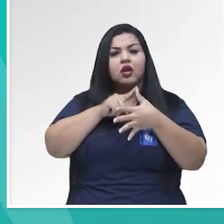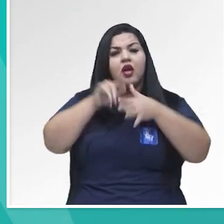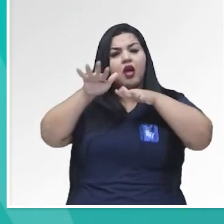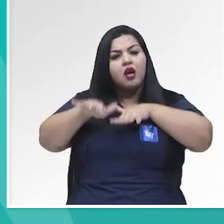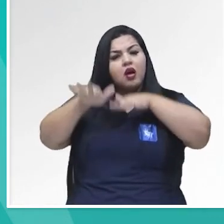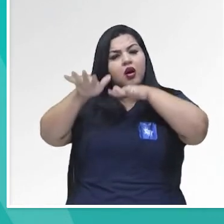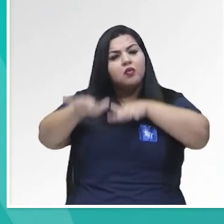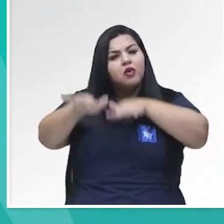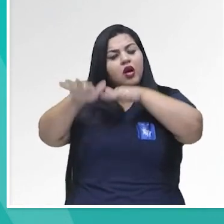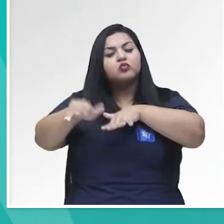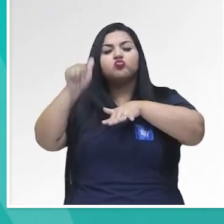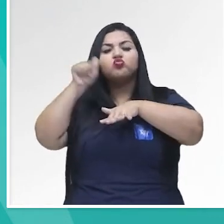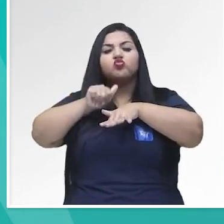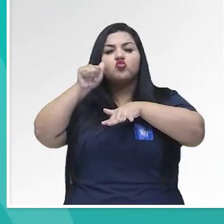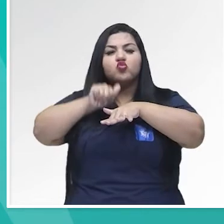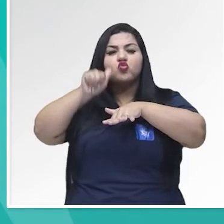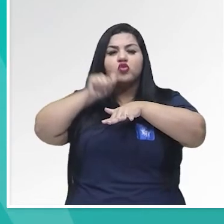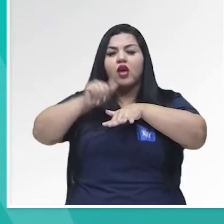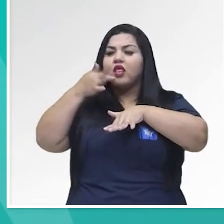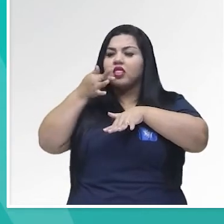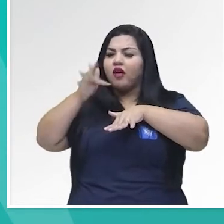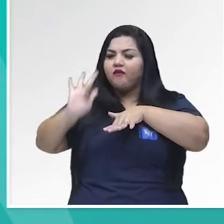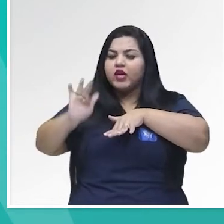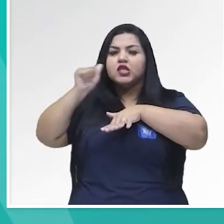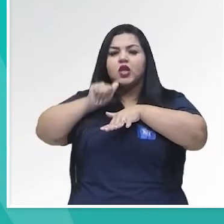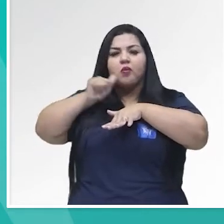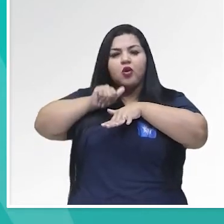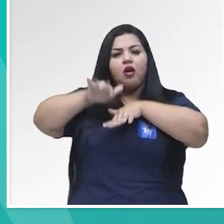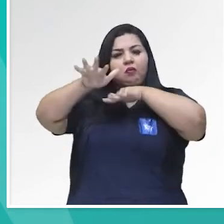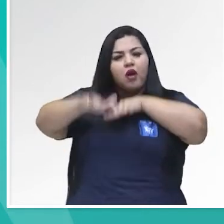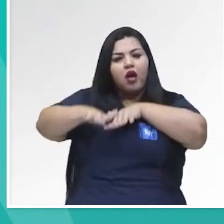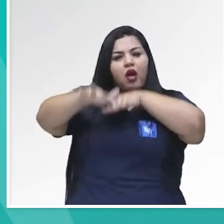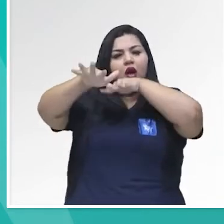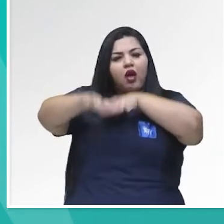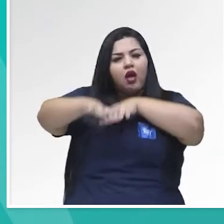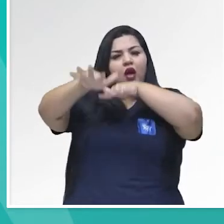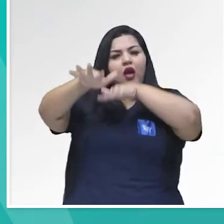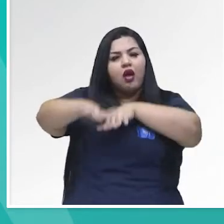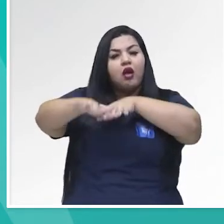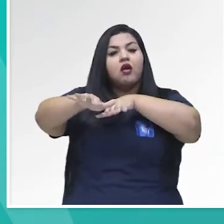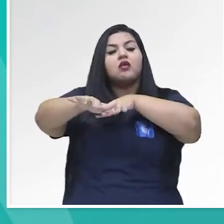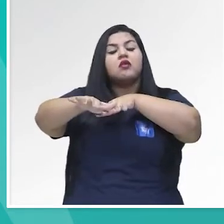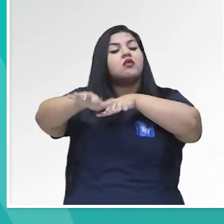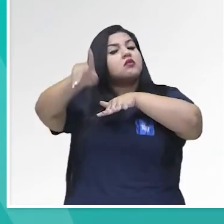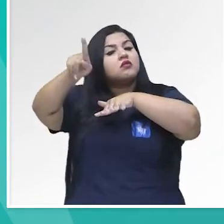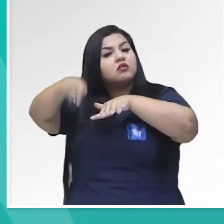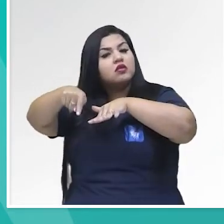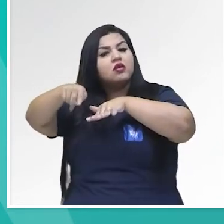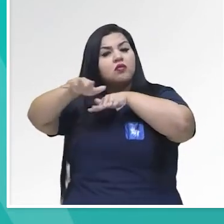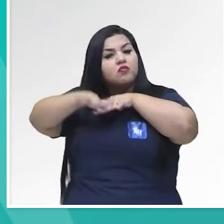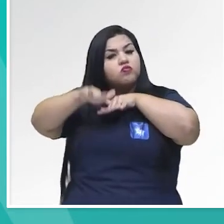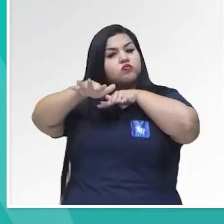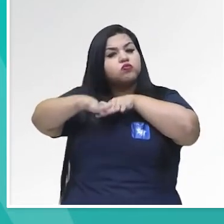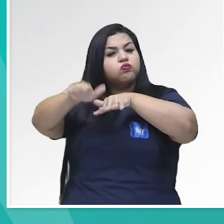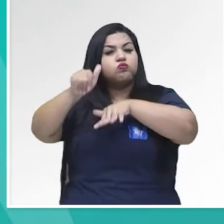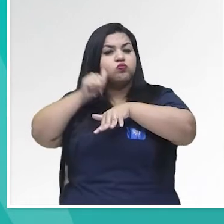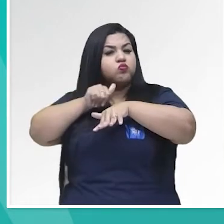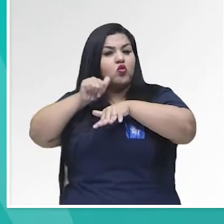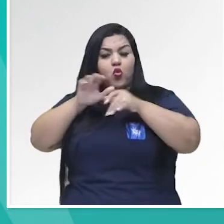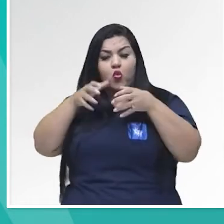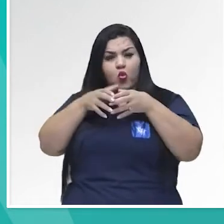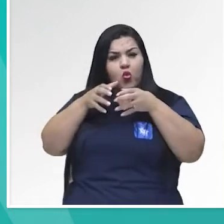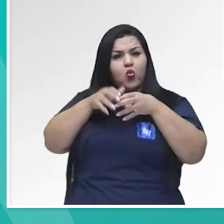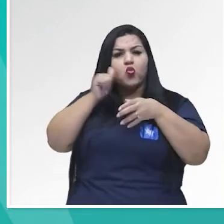mulheres na França. Né? Se a gente parar para pensar, foi mediante essa marcha